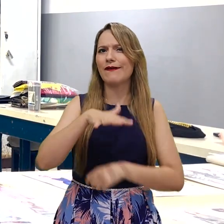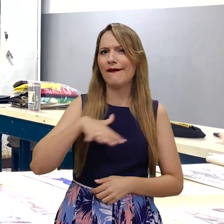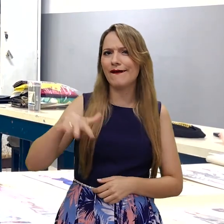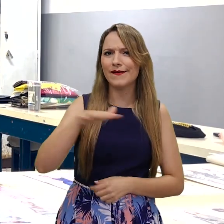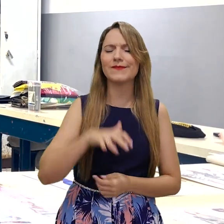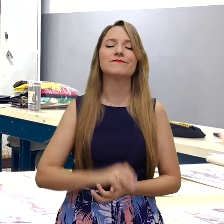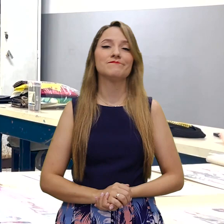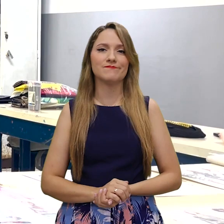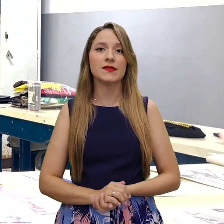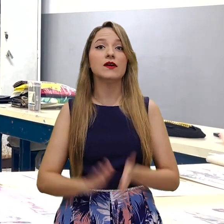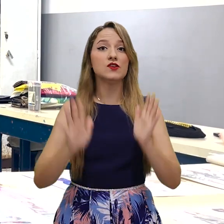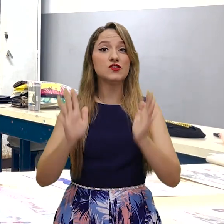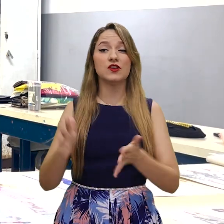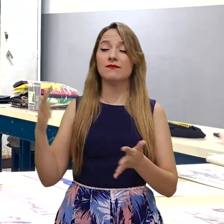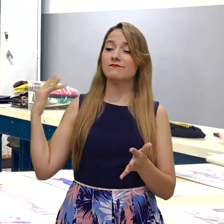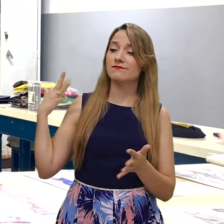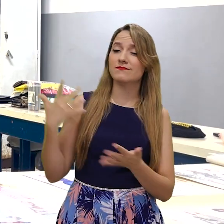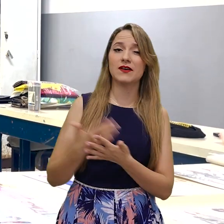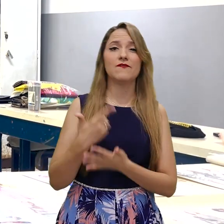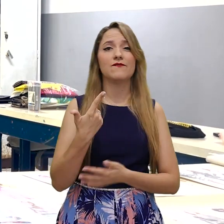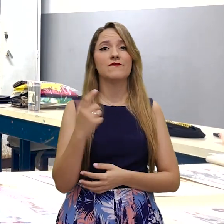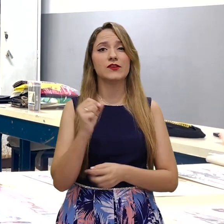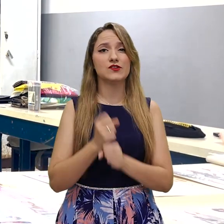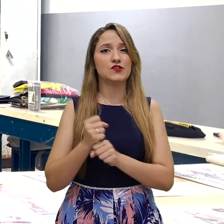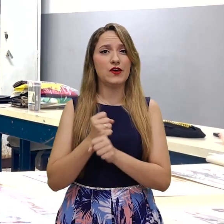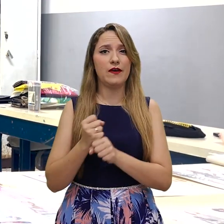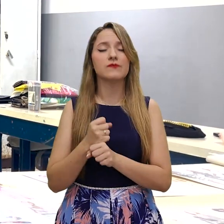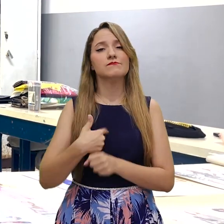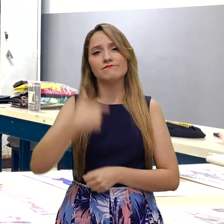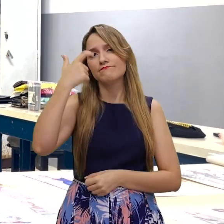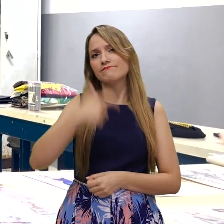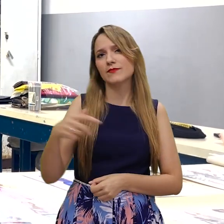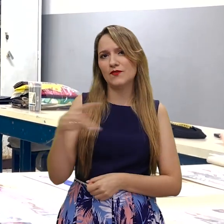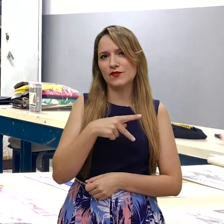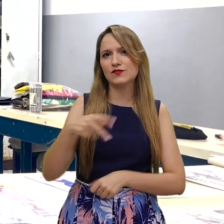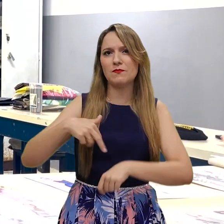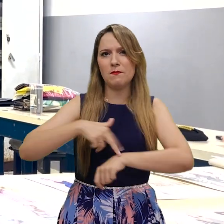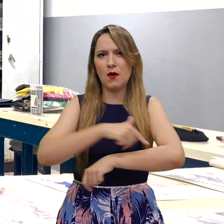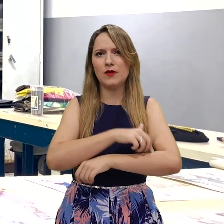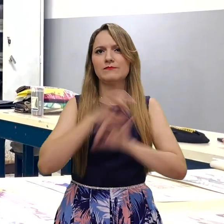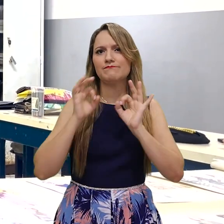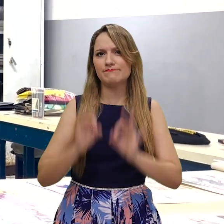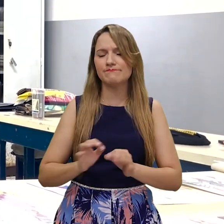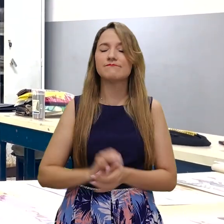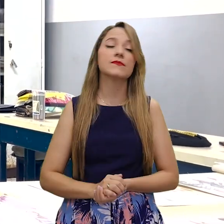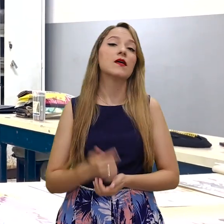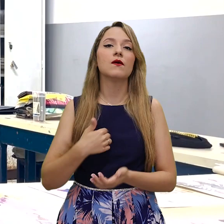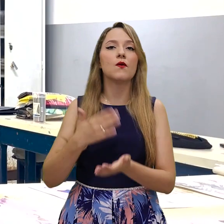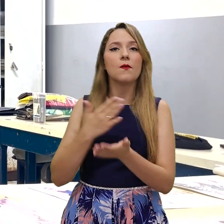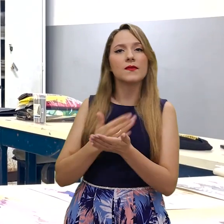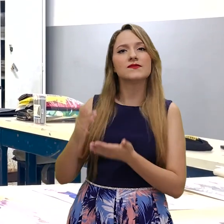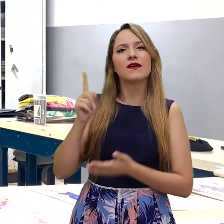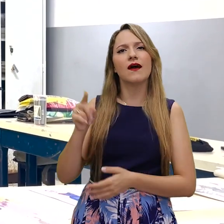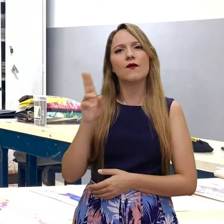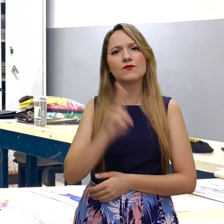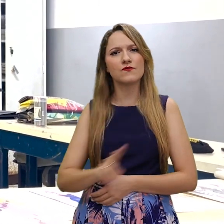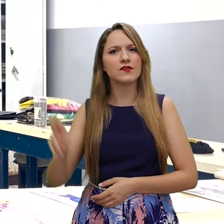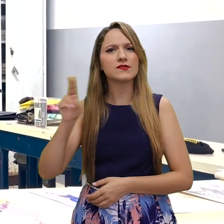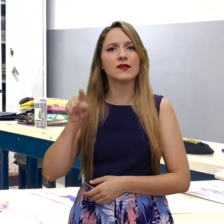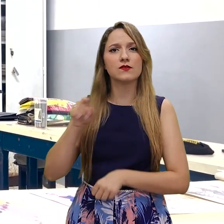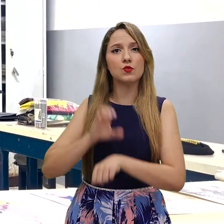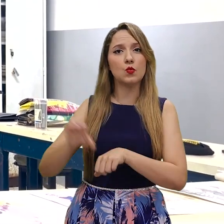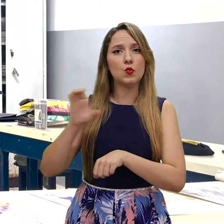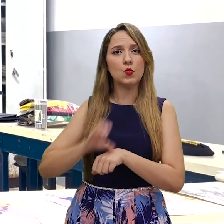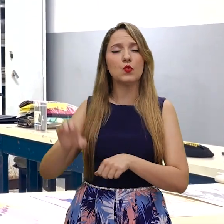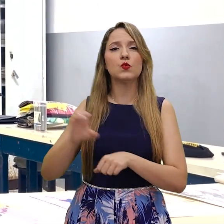tem 20 anos que eu sou professora de moda. Eu comecei lá na Universidade Salgado de Oliveira, no curso